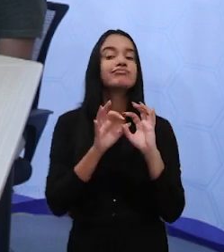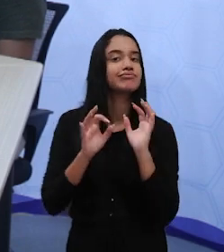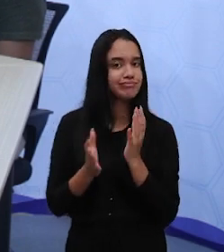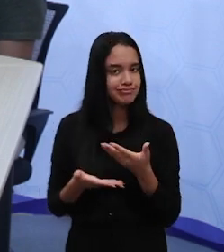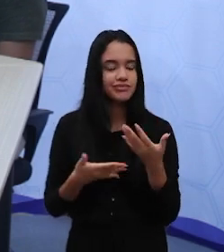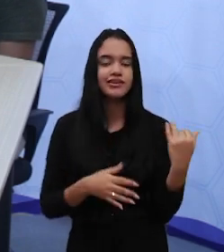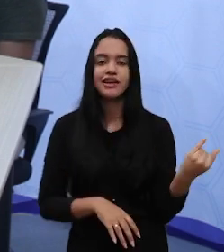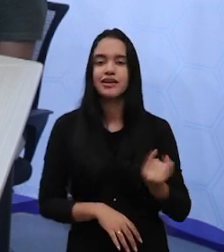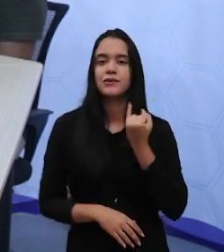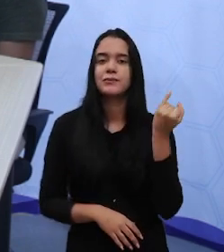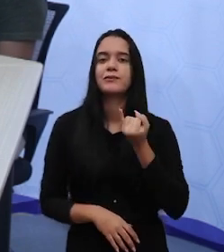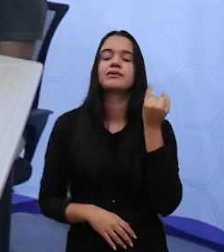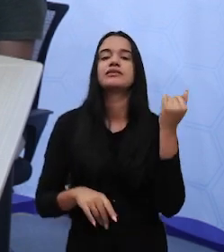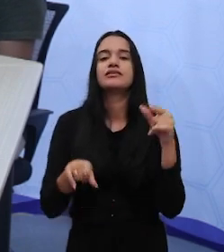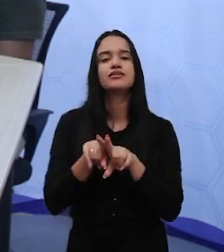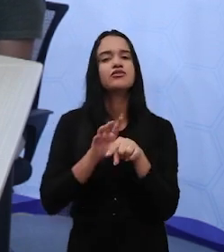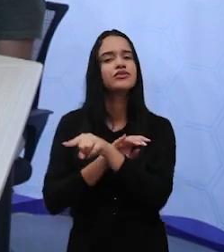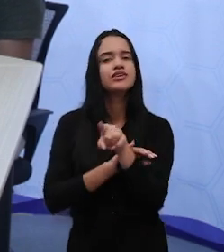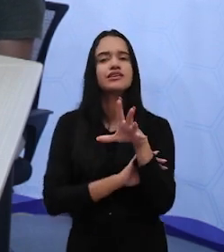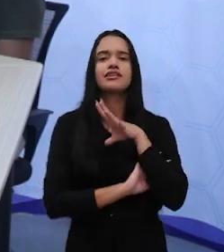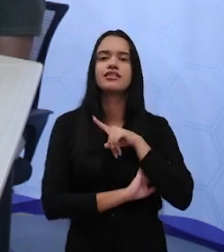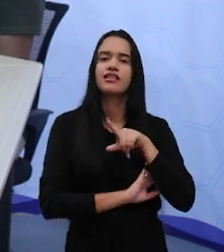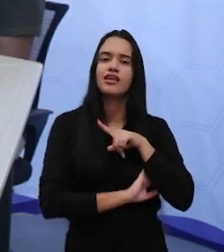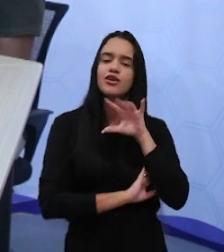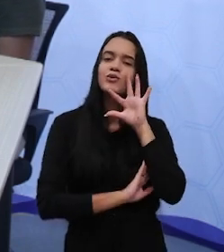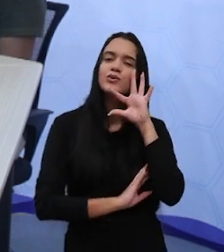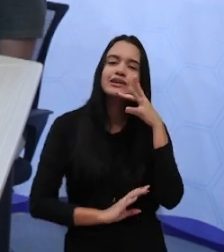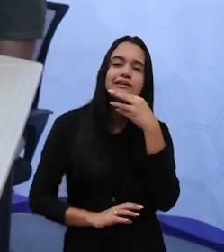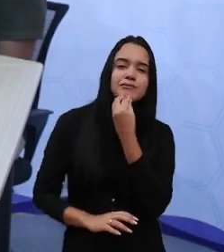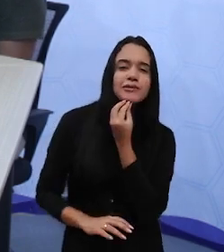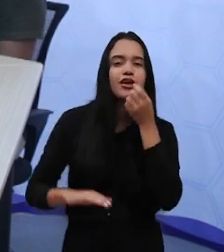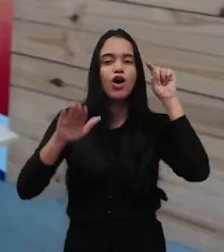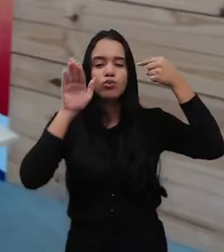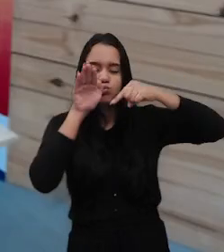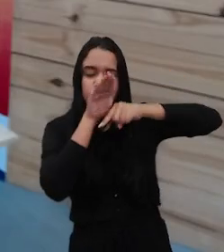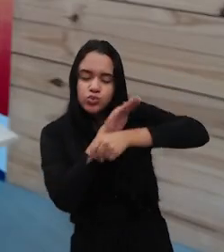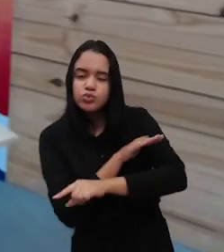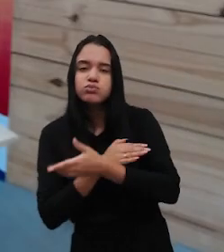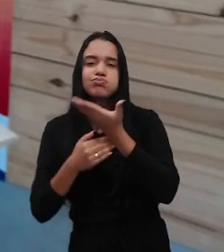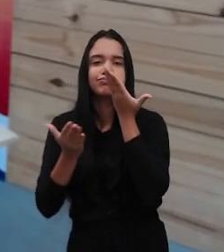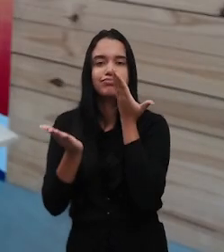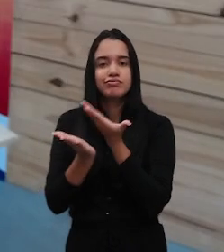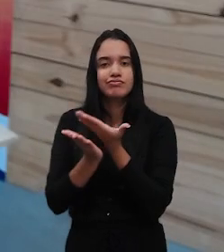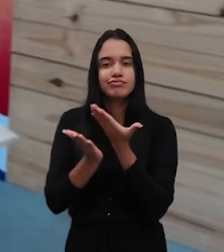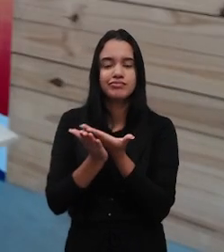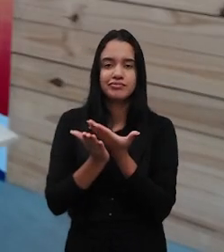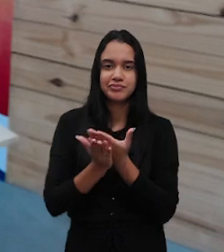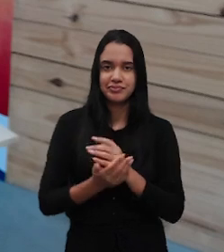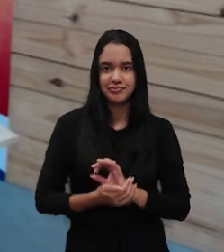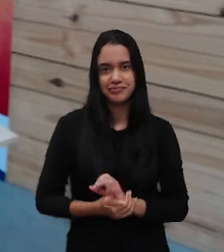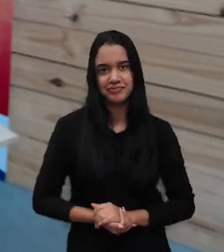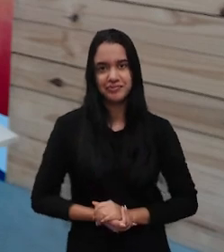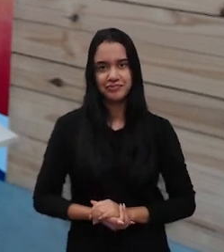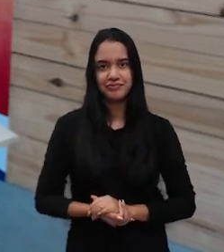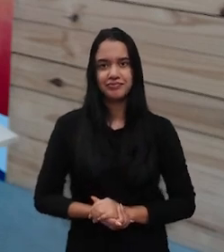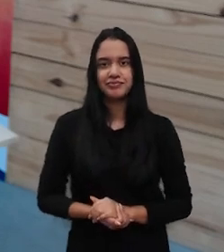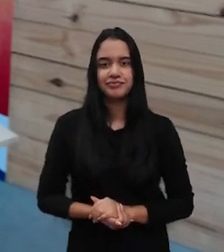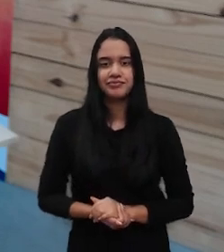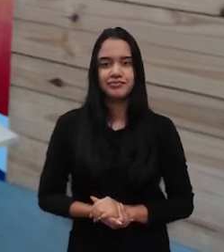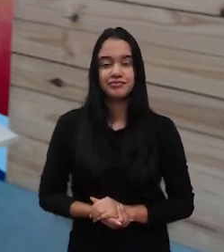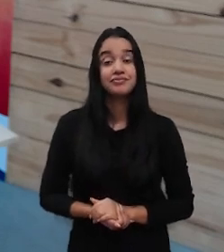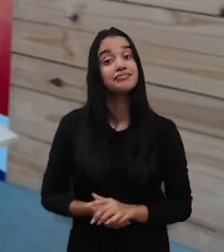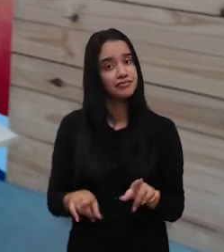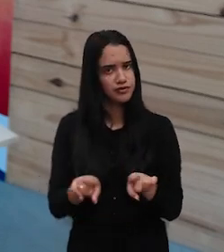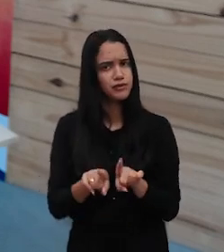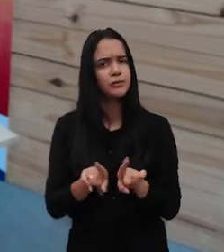muito importante também, estudante, que você tenha conhecimento e se aprofunde, busque se aprofundar a respeito desse conhecimento. E